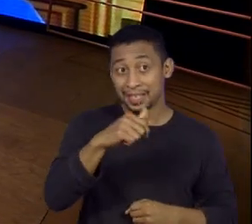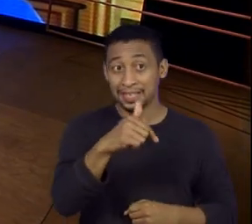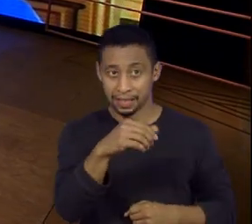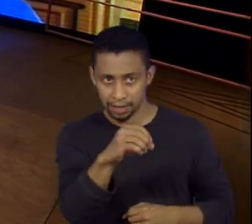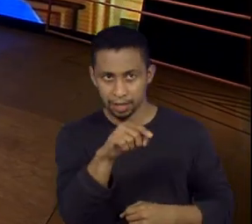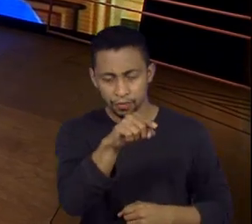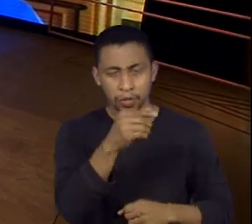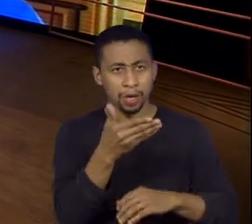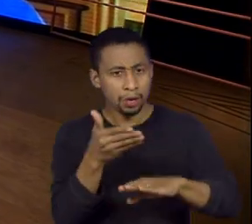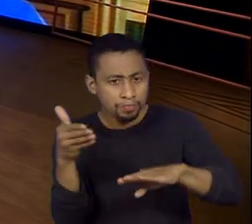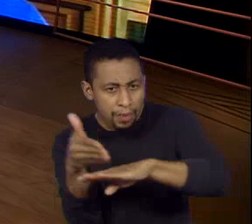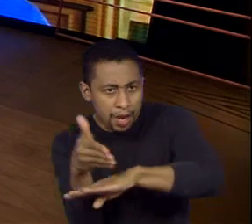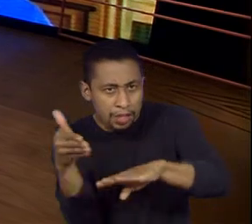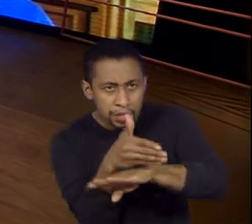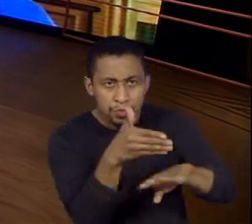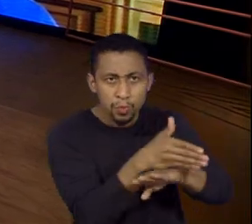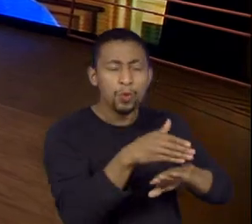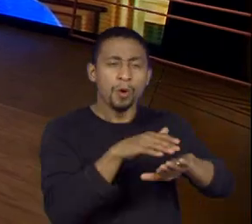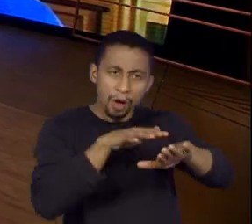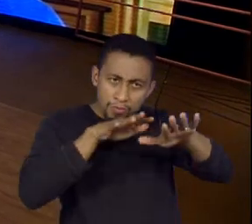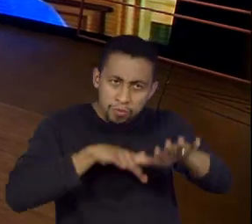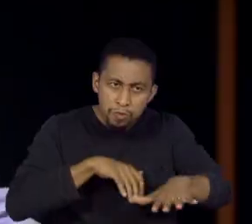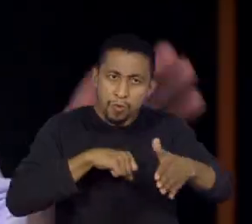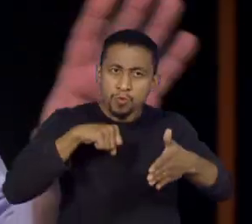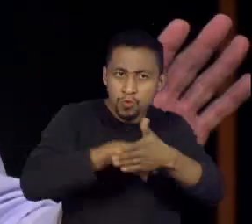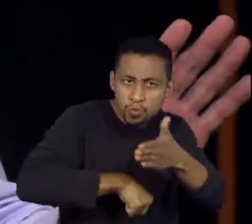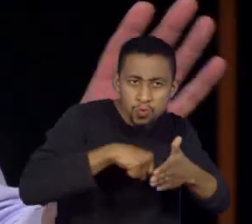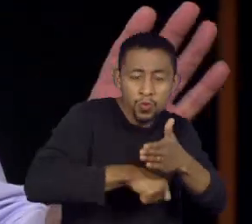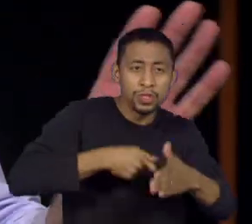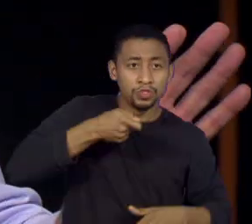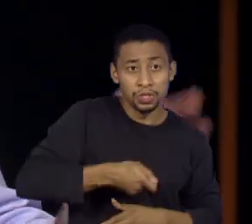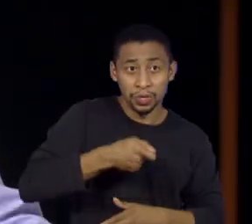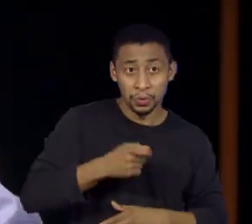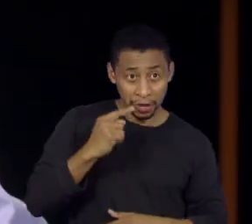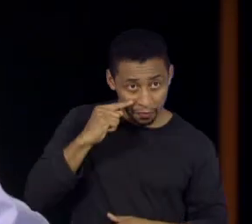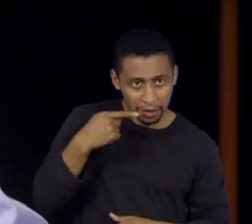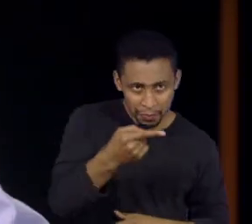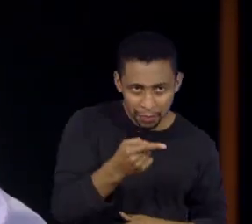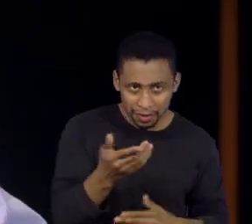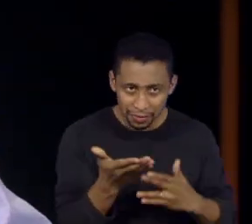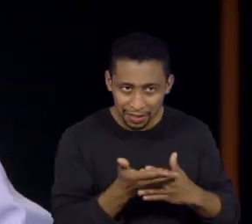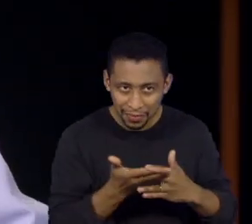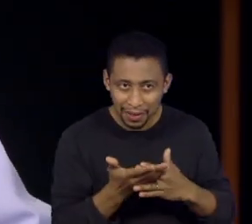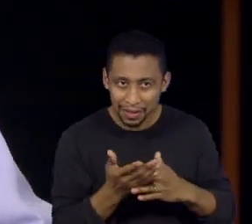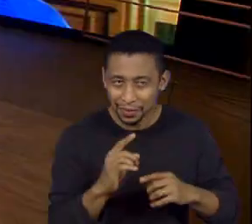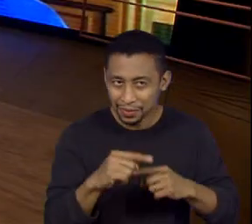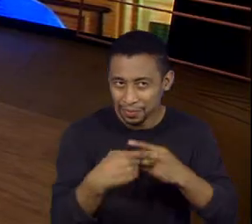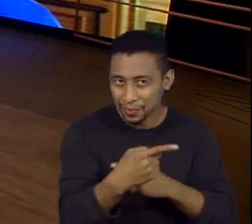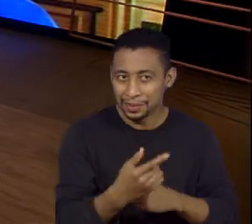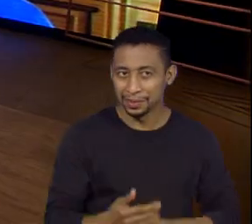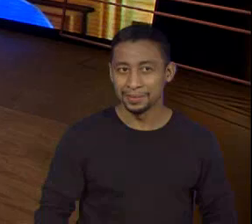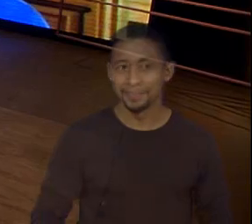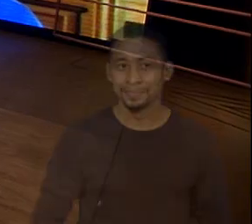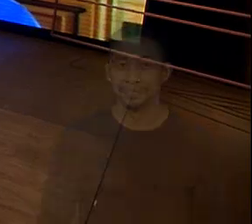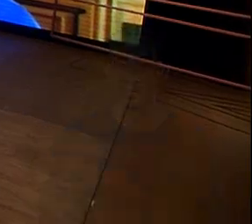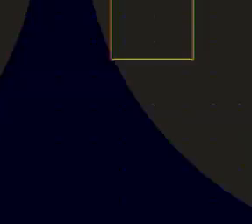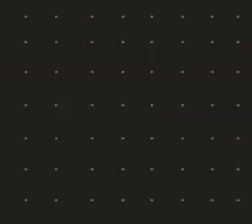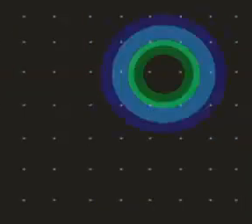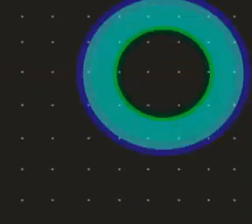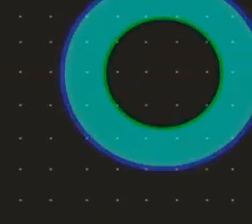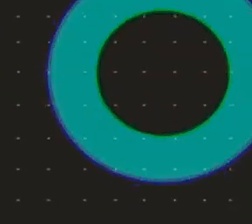mais abertamente na luta contra a ditadura. Vamos falar sobre isso no próximo bloco? Voltamos já.